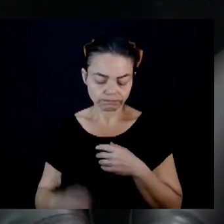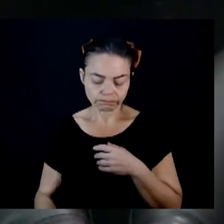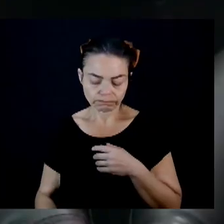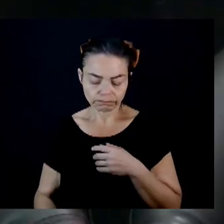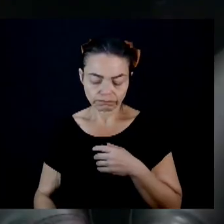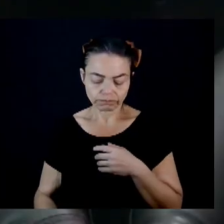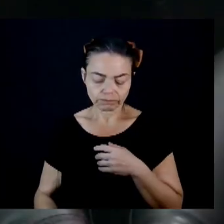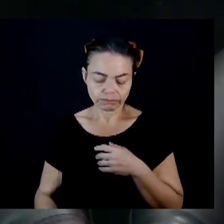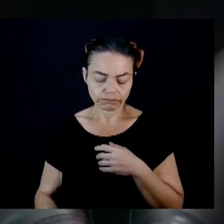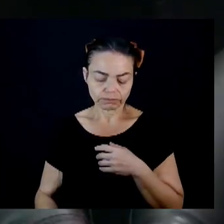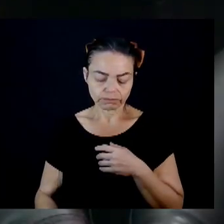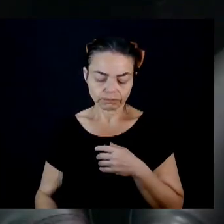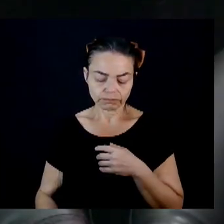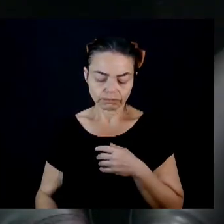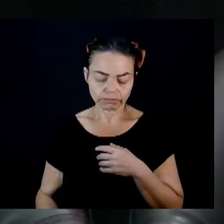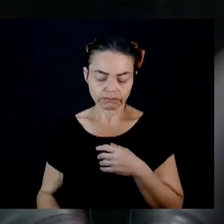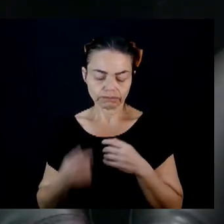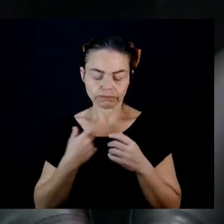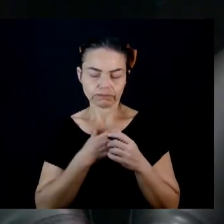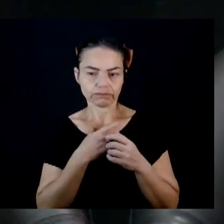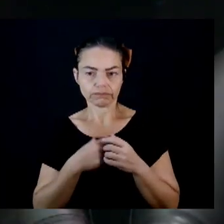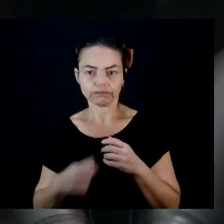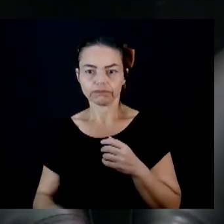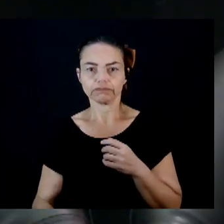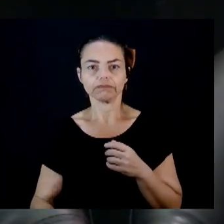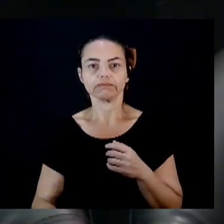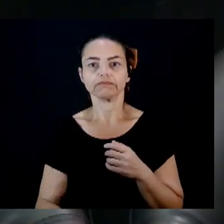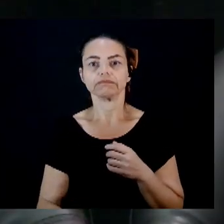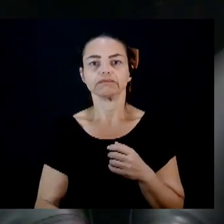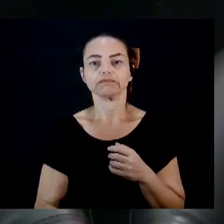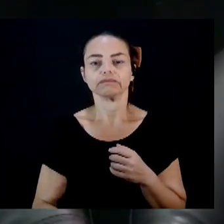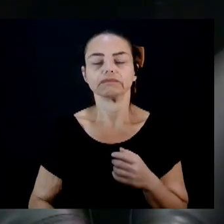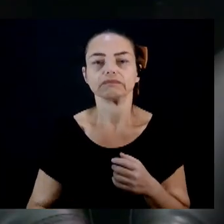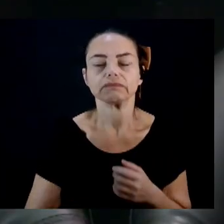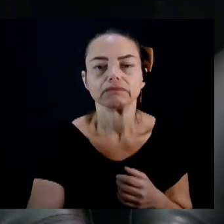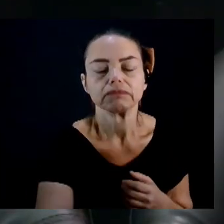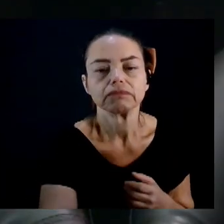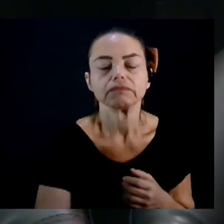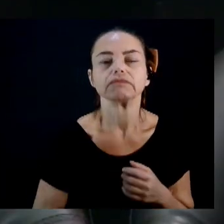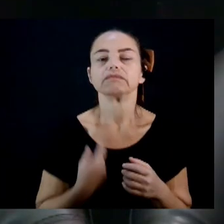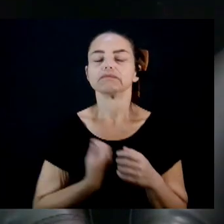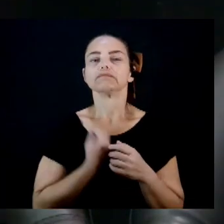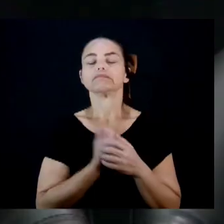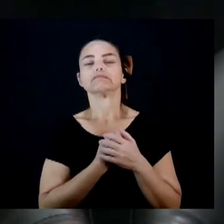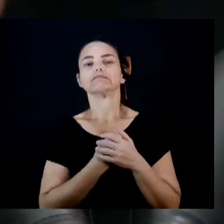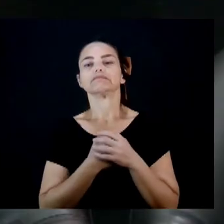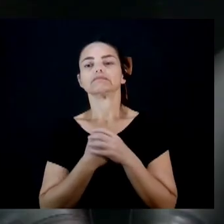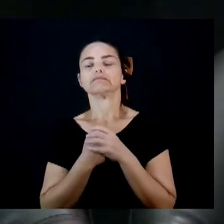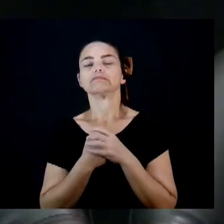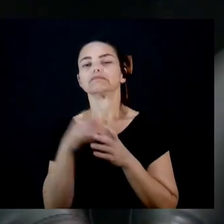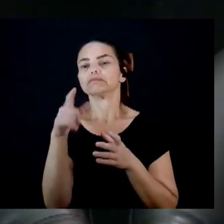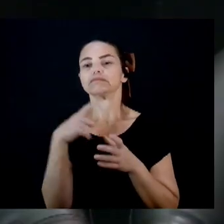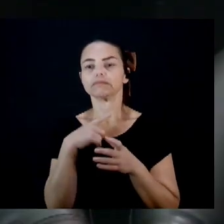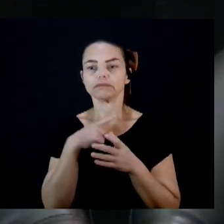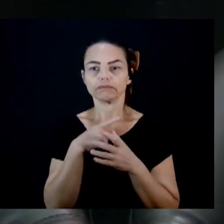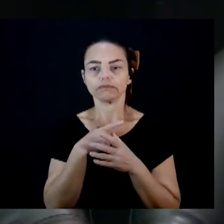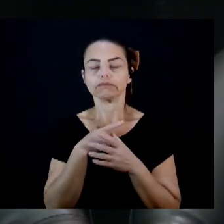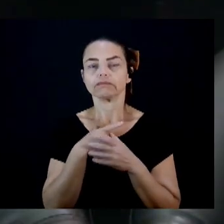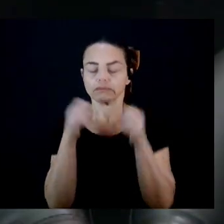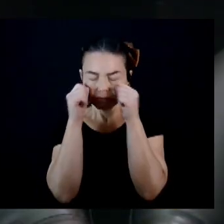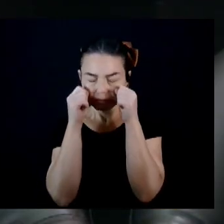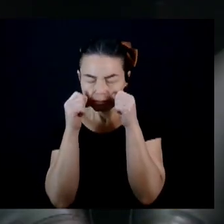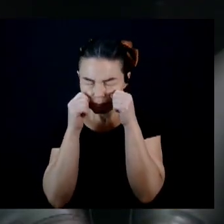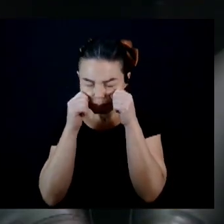a gente tem que ter essa noção de que você tem que acordar com uma libido